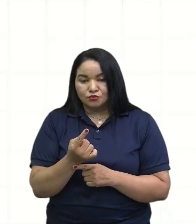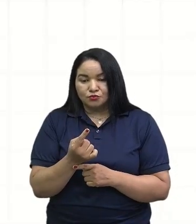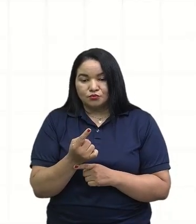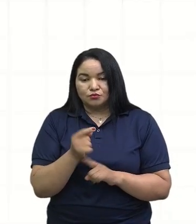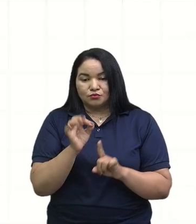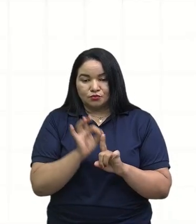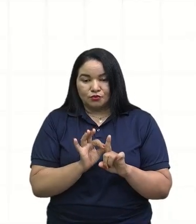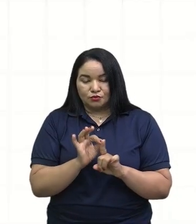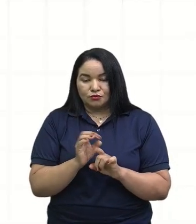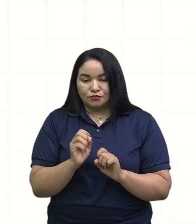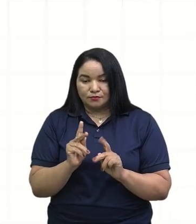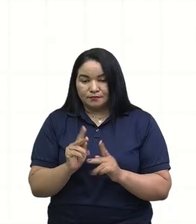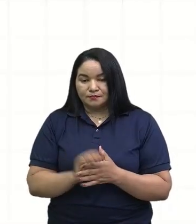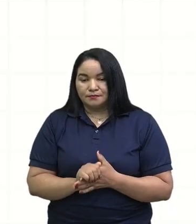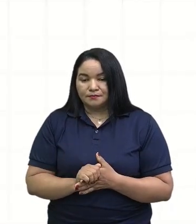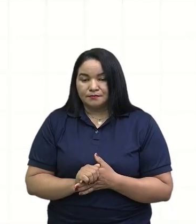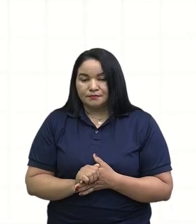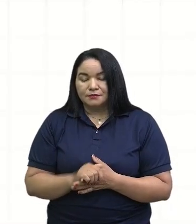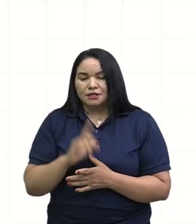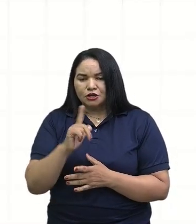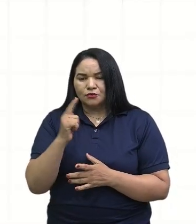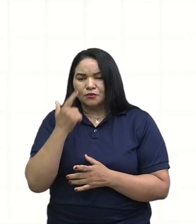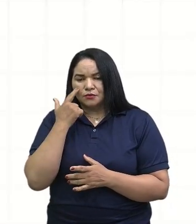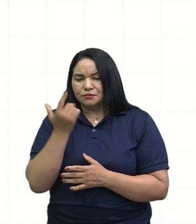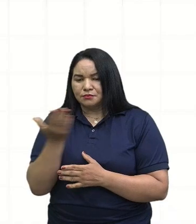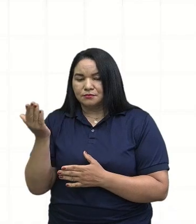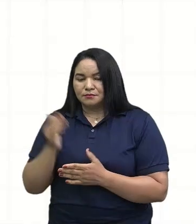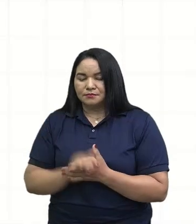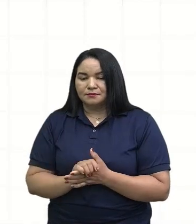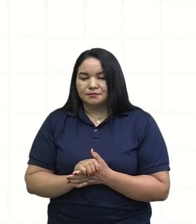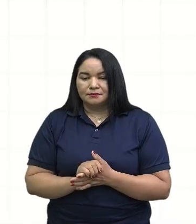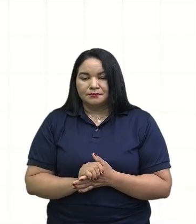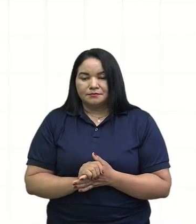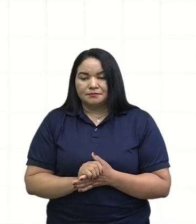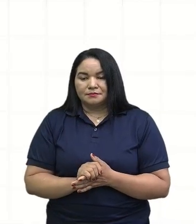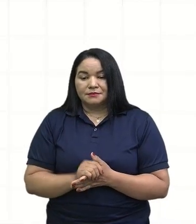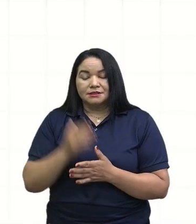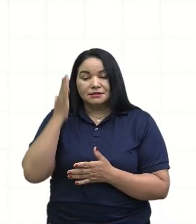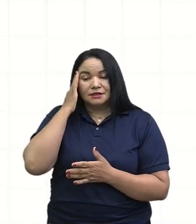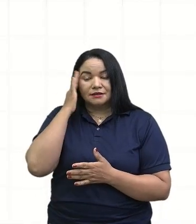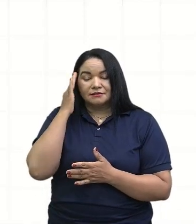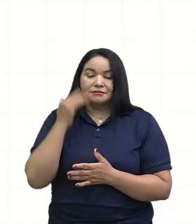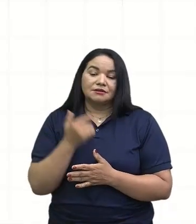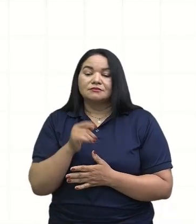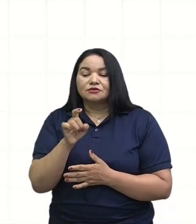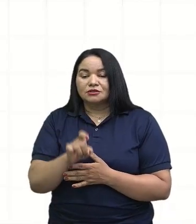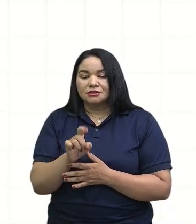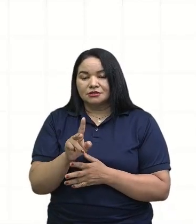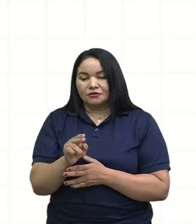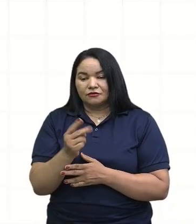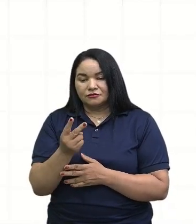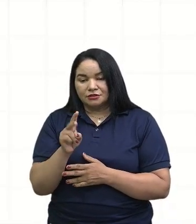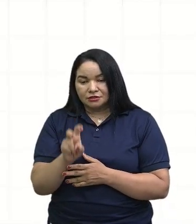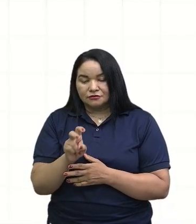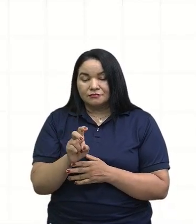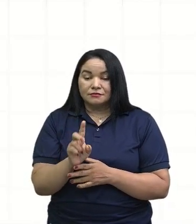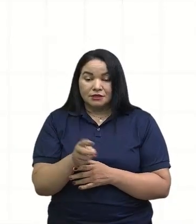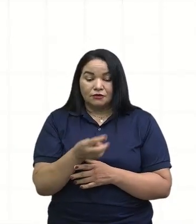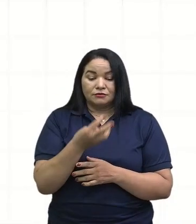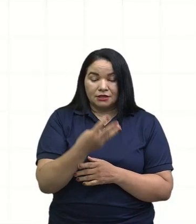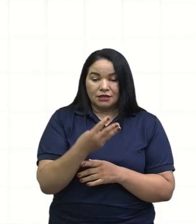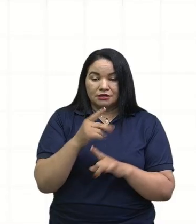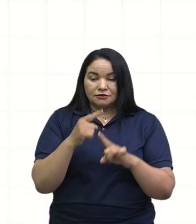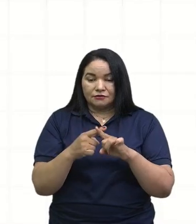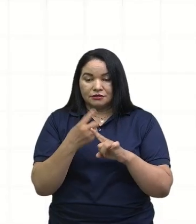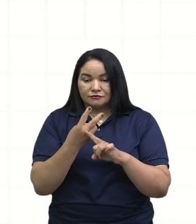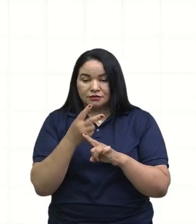101 graus. Tudo bem? E esse outro ângulo? Bom, já sabemos que o x é 25, né? Então, ó, 3 vezes